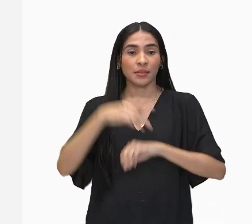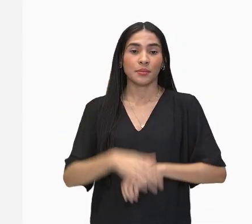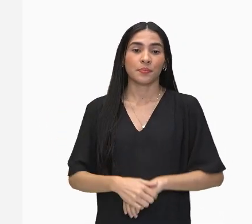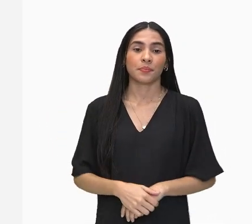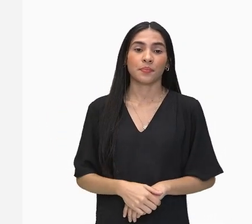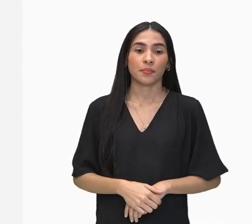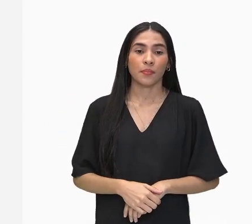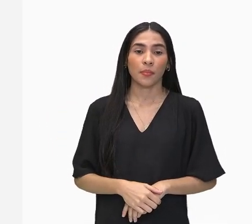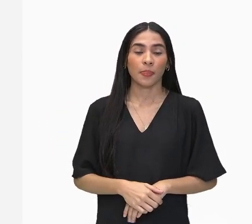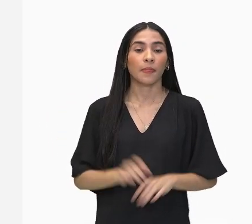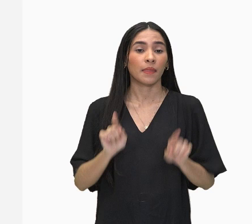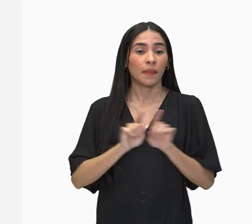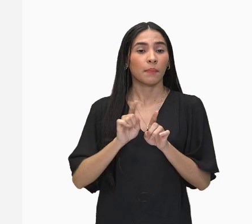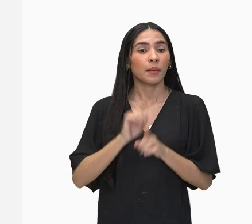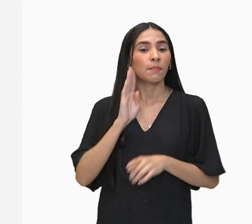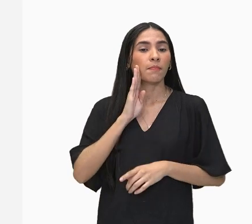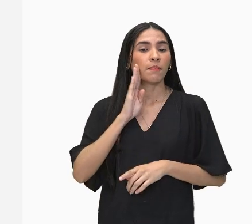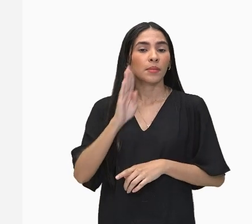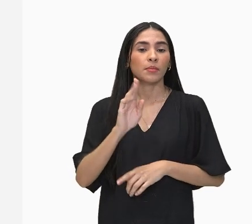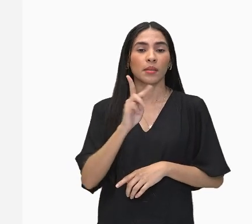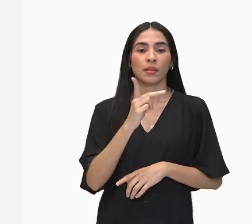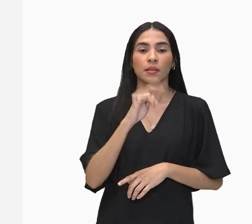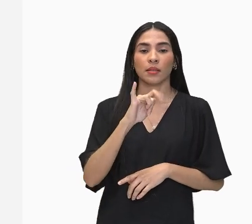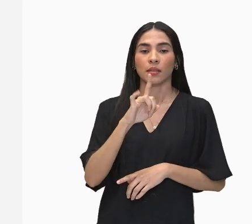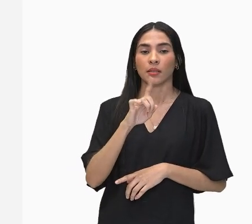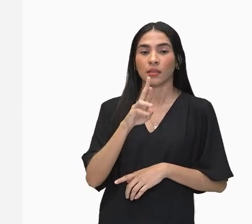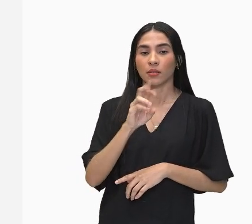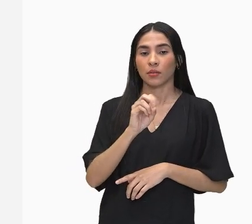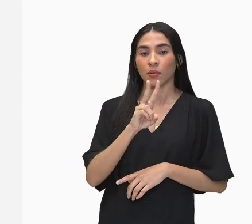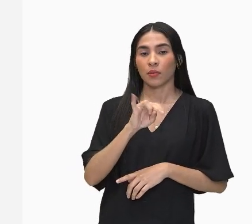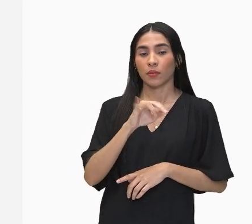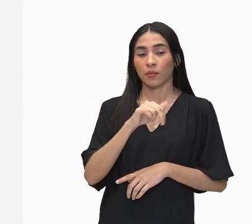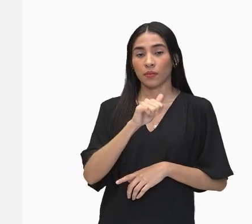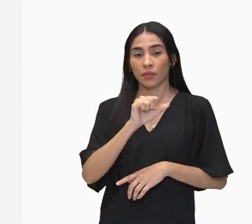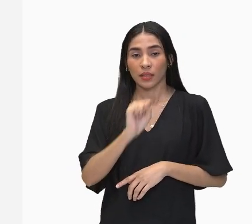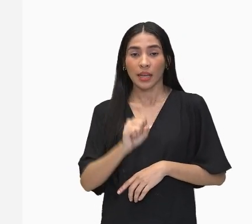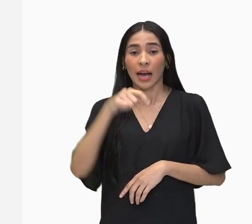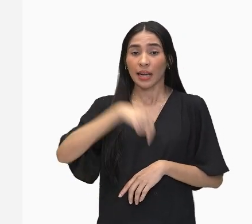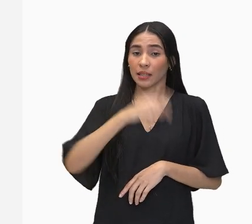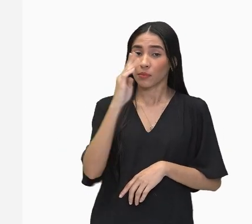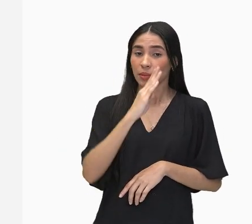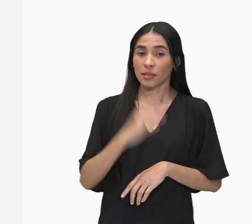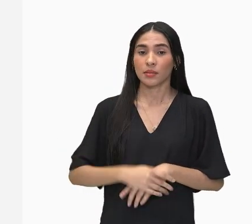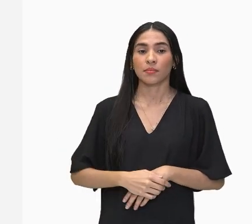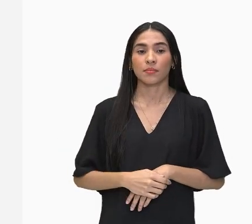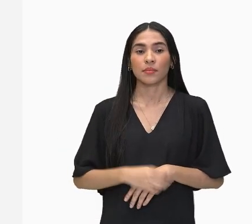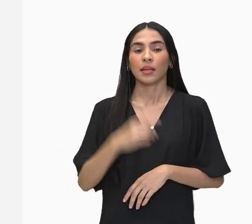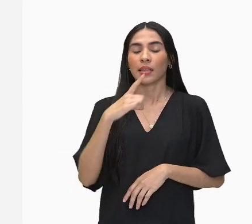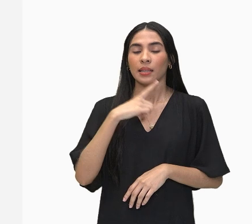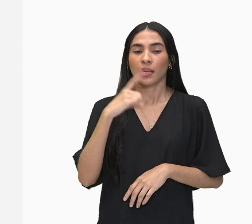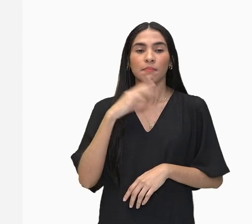E nós temos como principais hidrovias no território brasileiro, nós temos como destaque